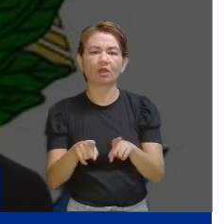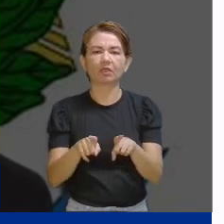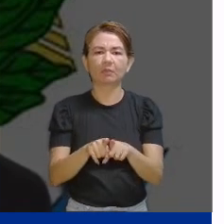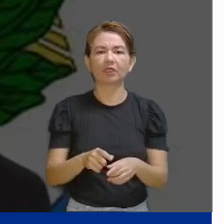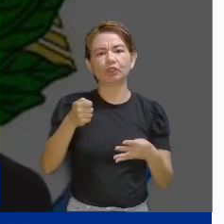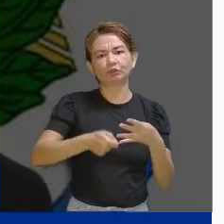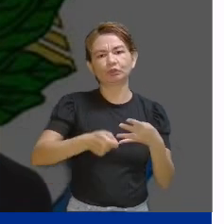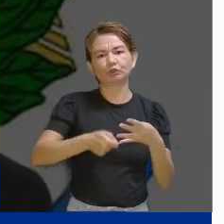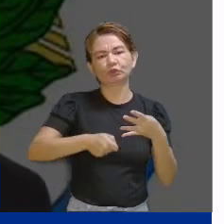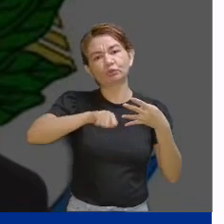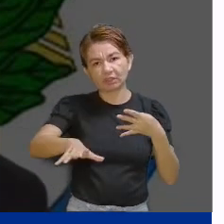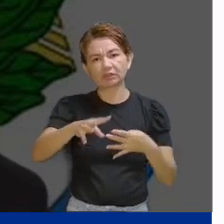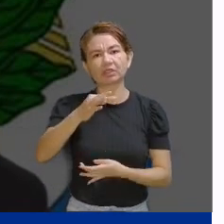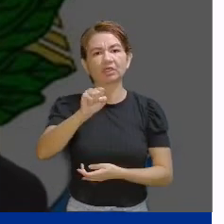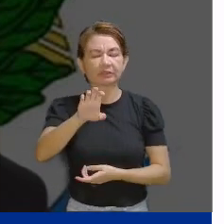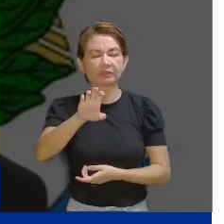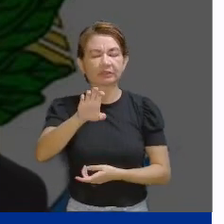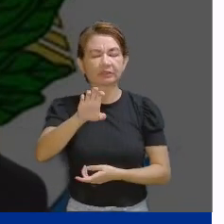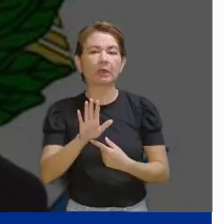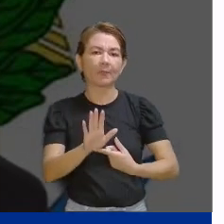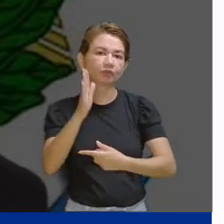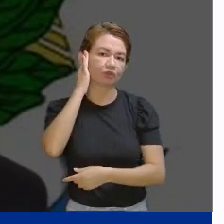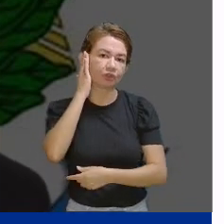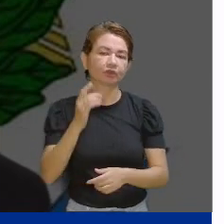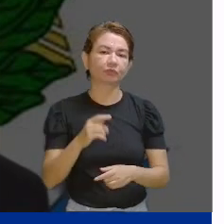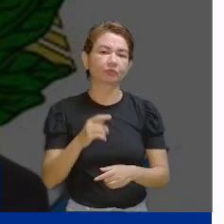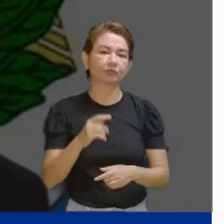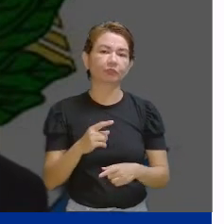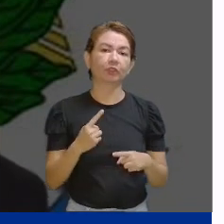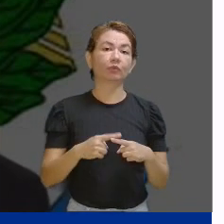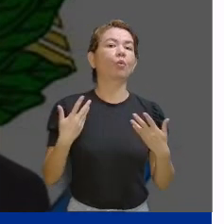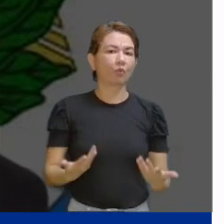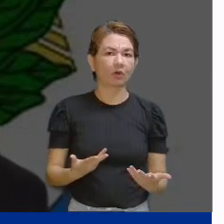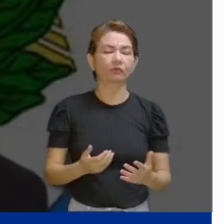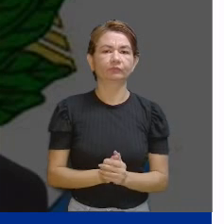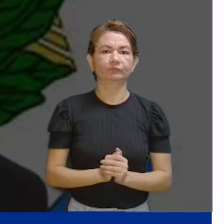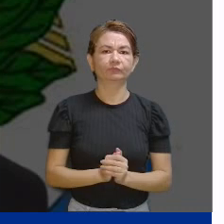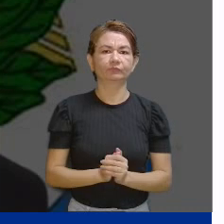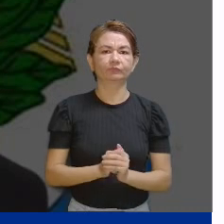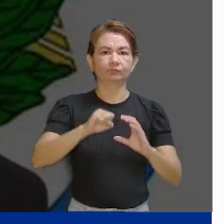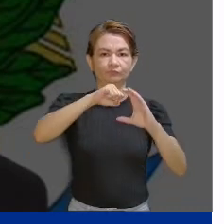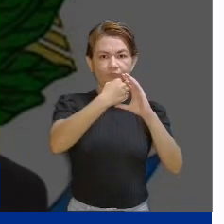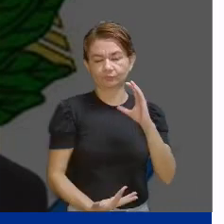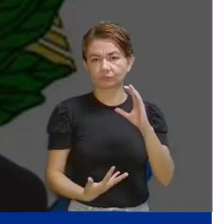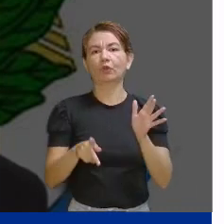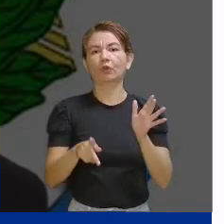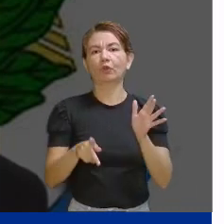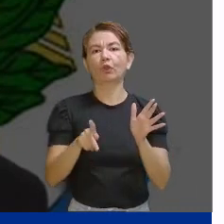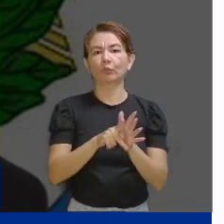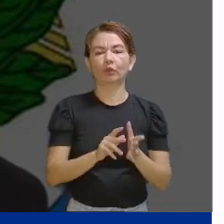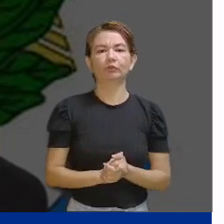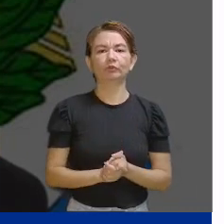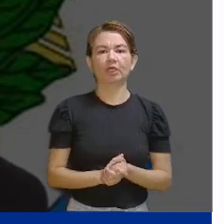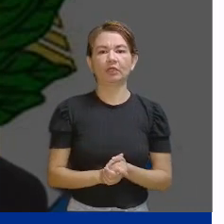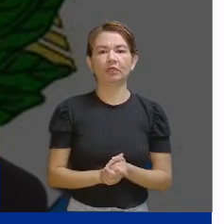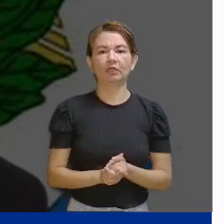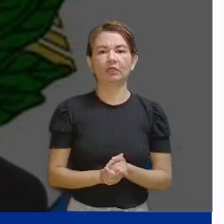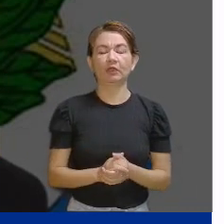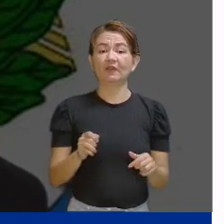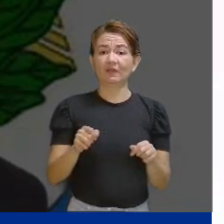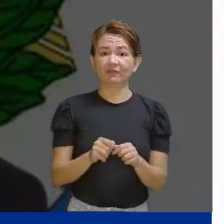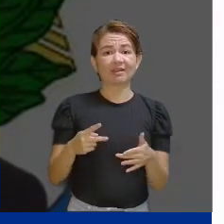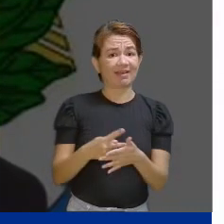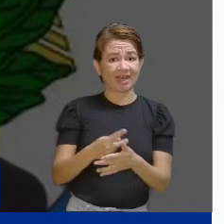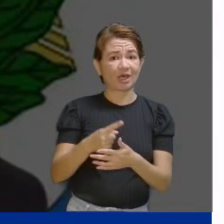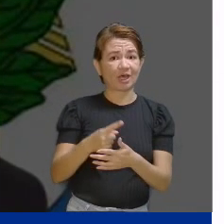jurisprudência do TSE tem firmado o entendimento de que, para a caracterização da conduta vedada, é